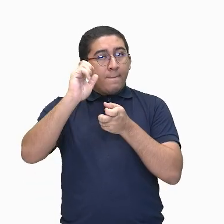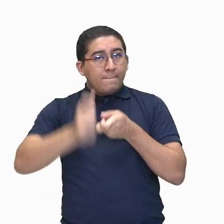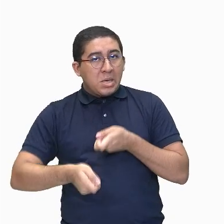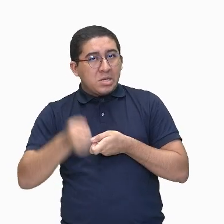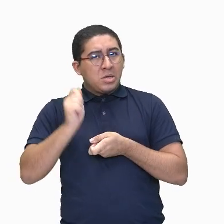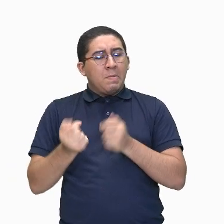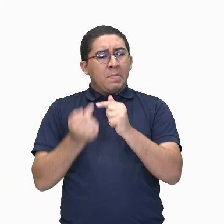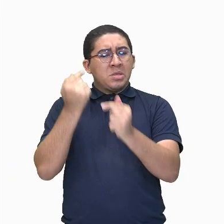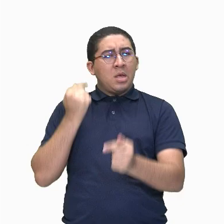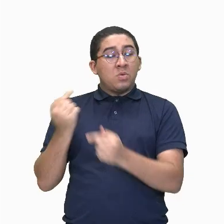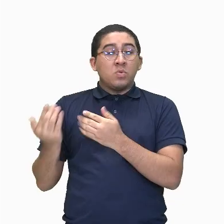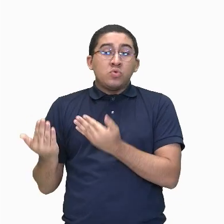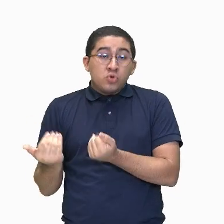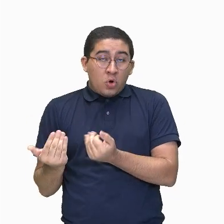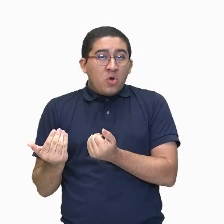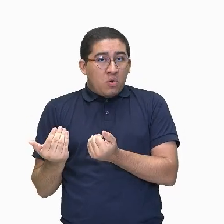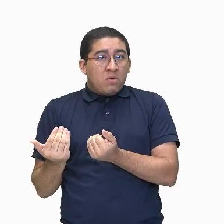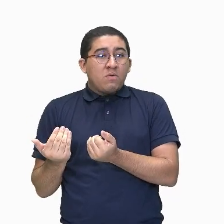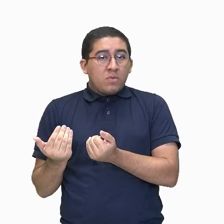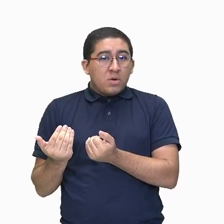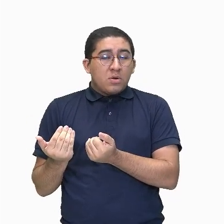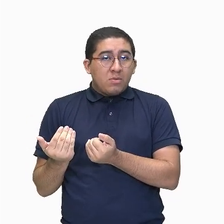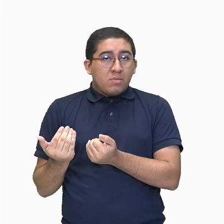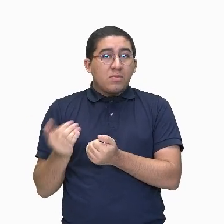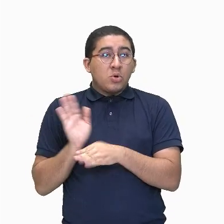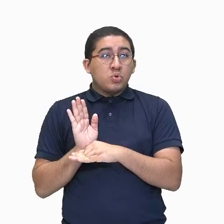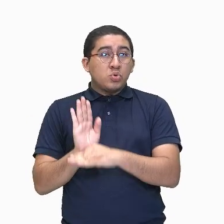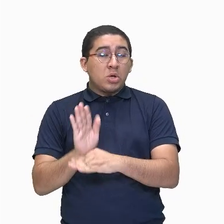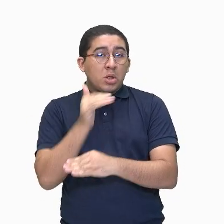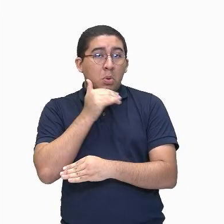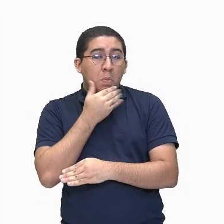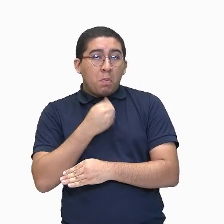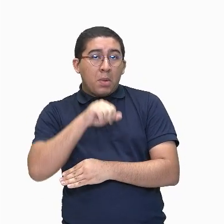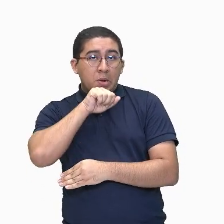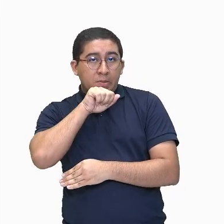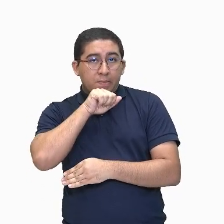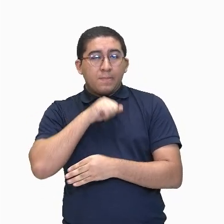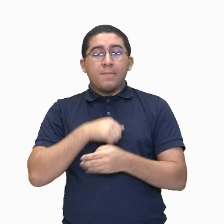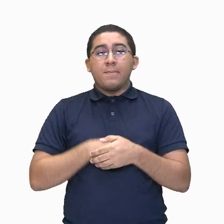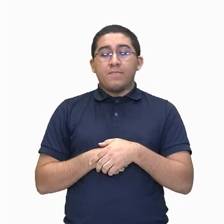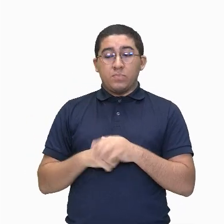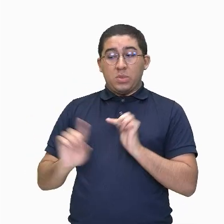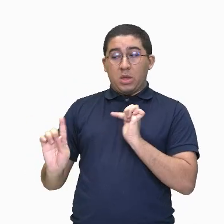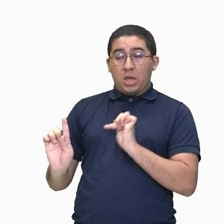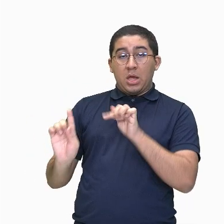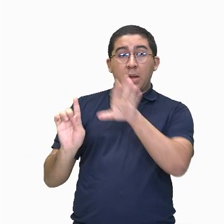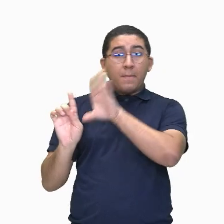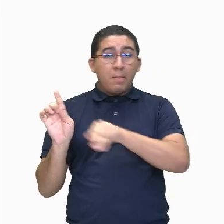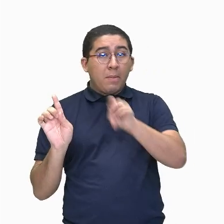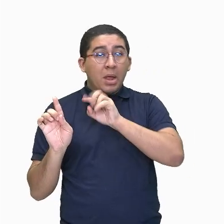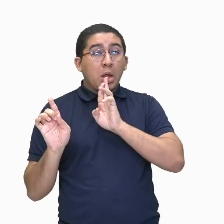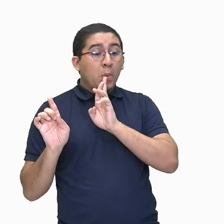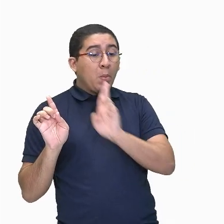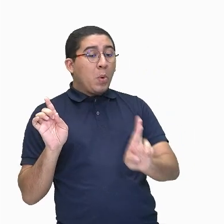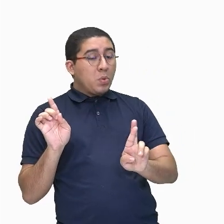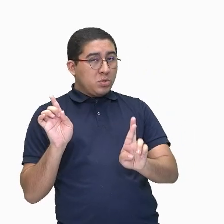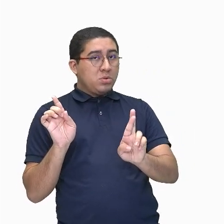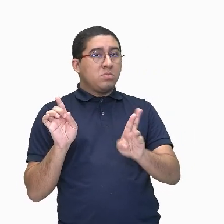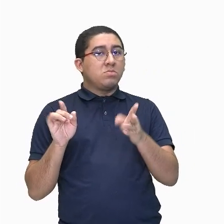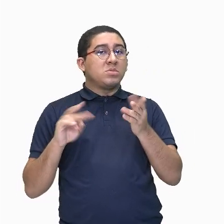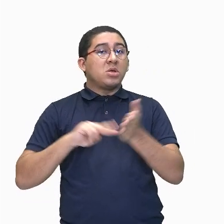a pescar ainda muito jovem, né, ajudando o seu pai. Então, a profissão dele já é